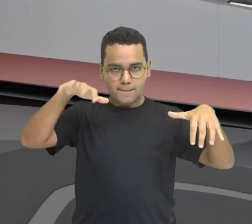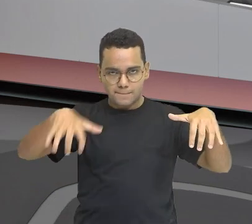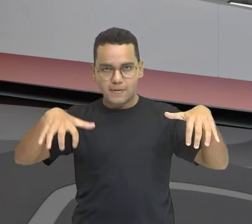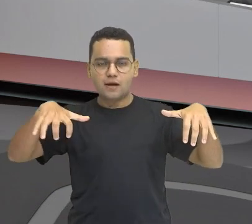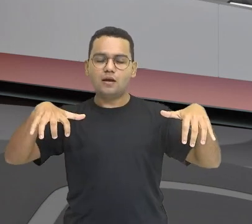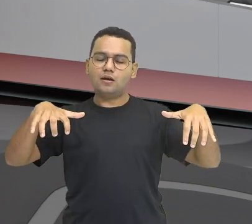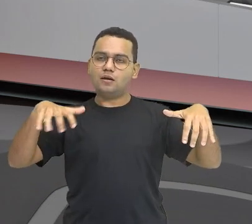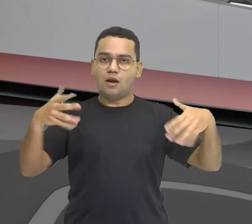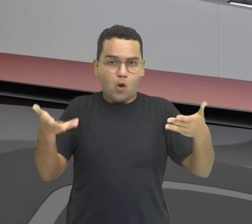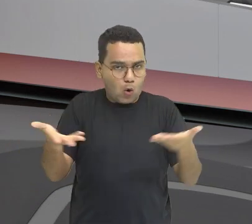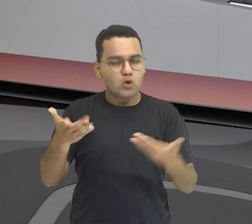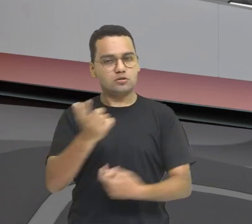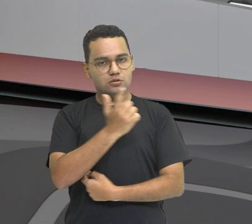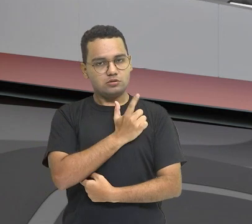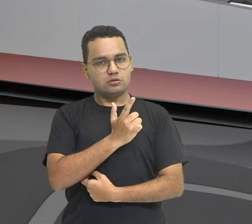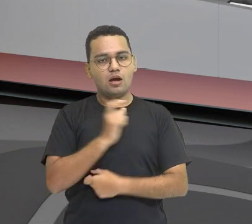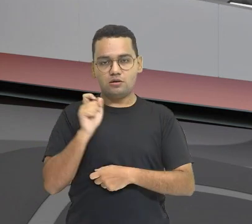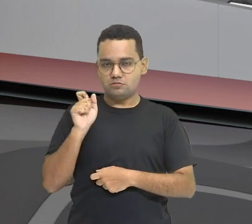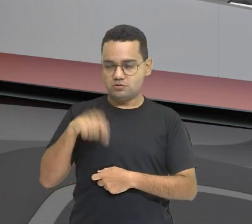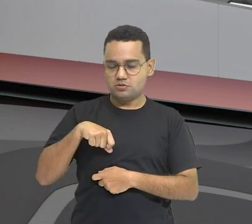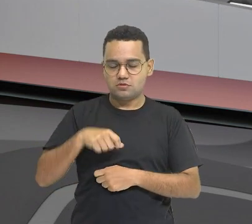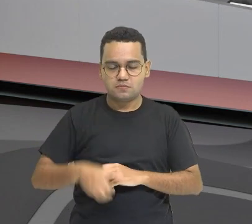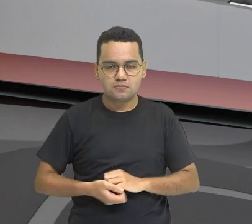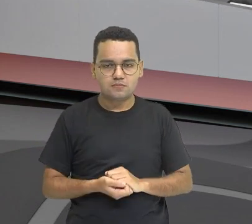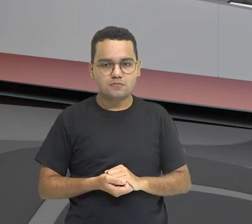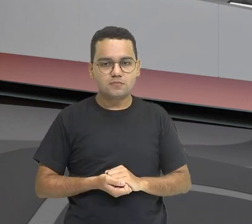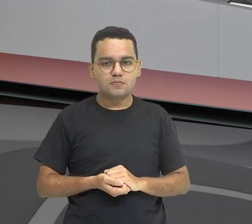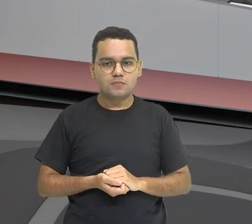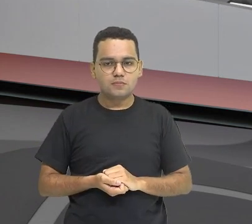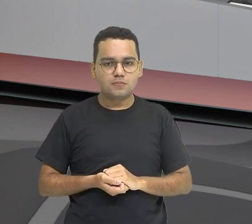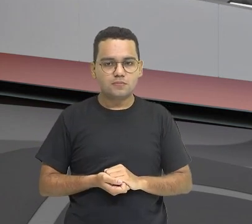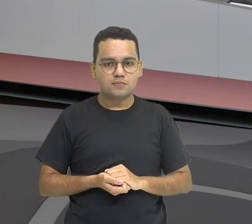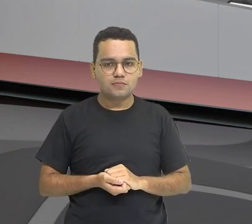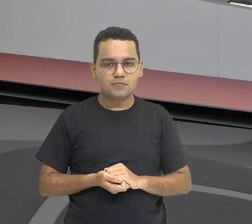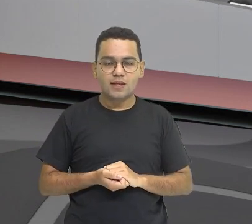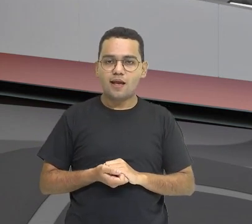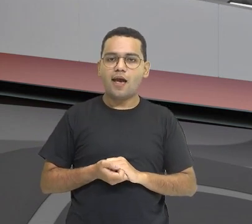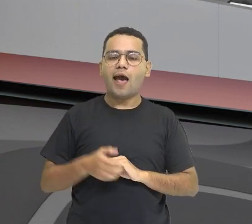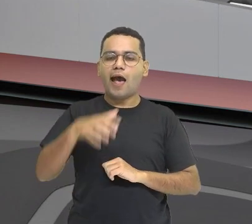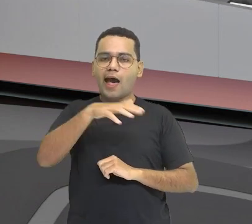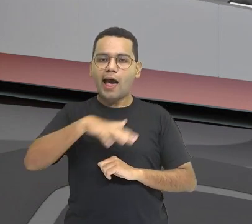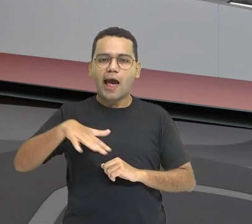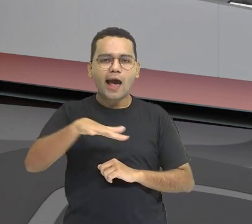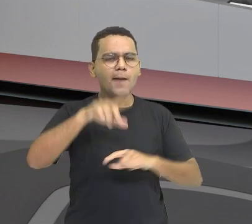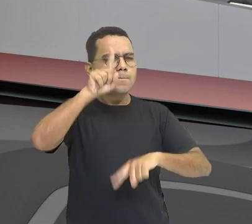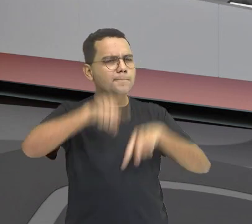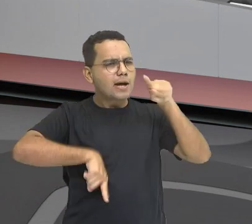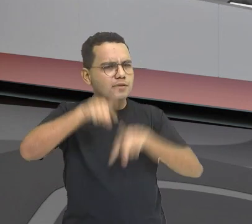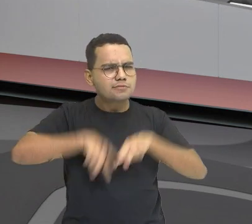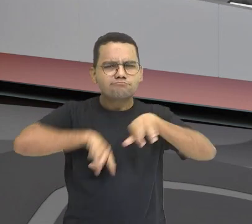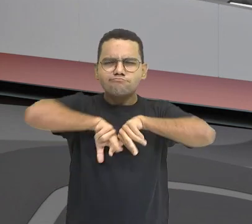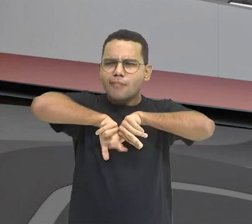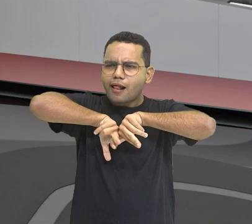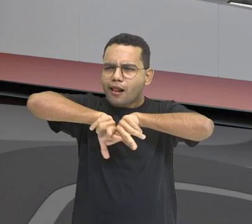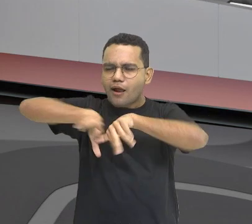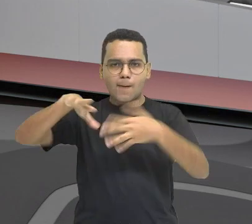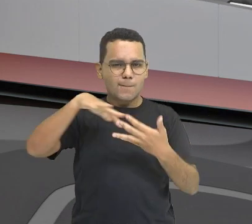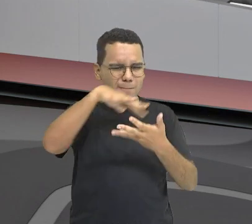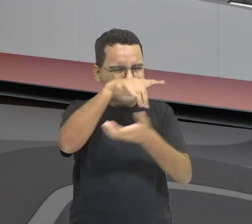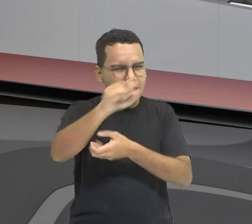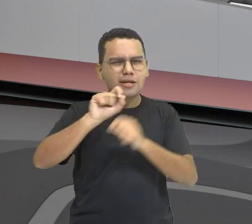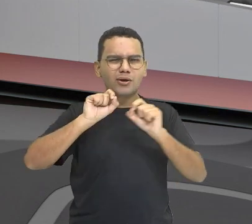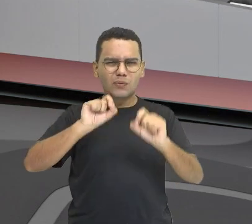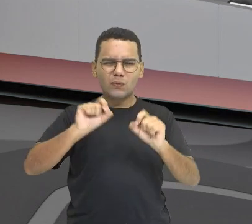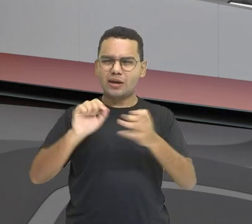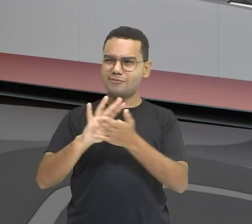muito poderosas do ponto de vista nuclear, principalmente, elas tinham um arsenal suficiente para mandar o mundo ali para o espaço cerca